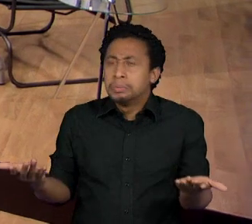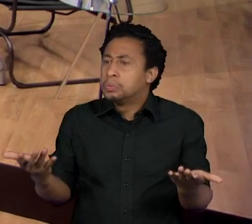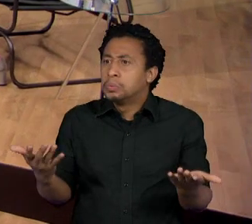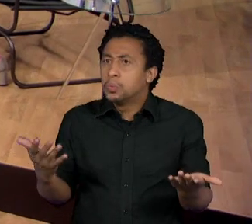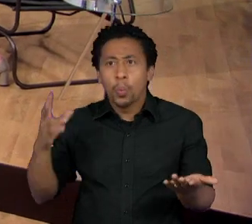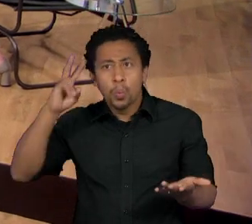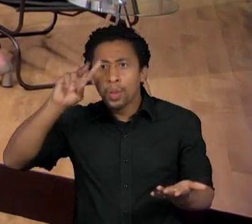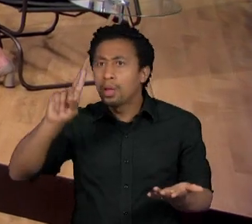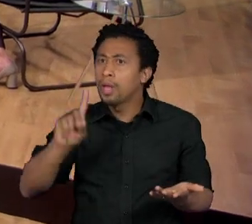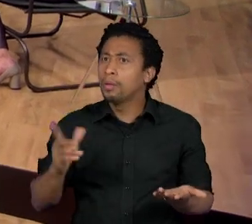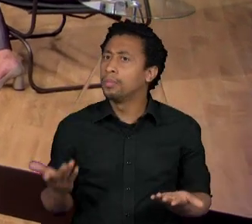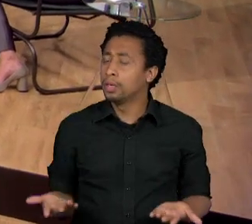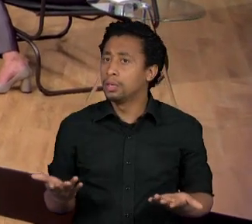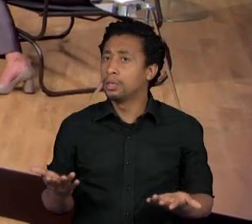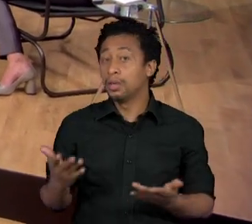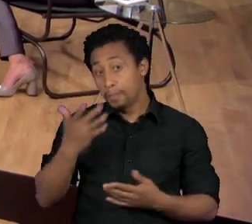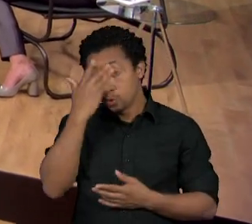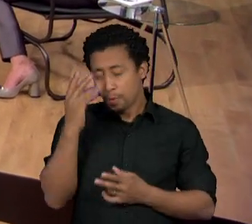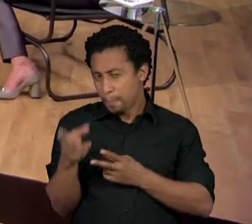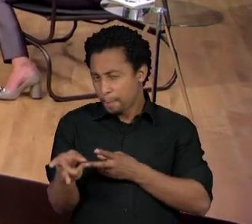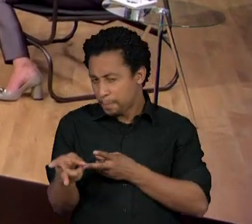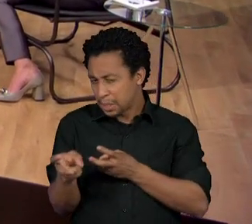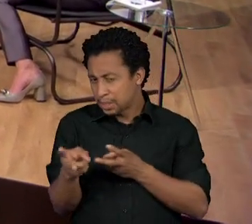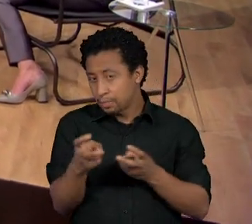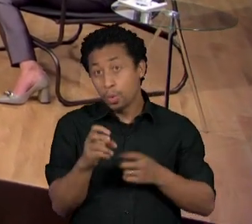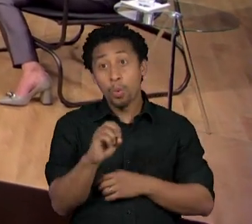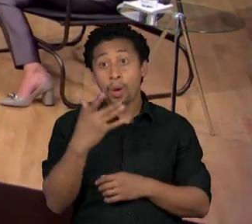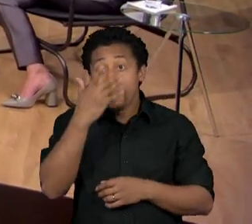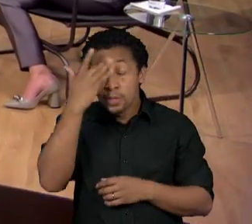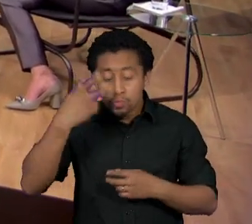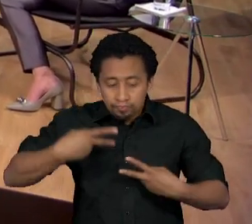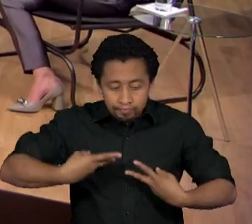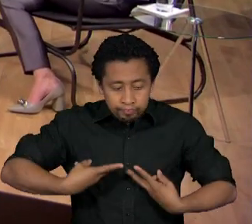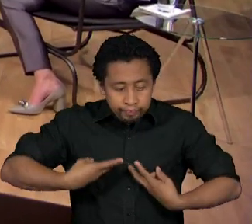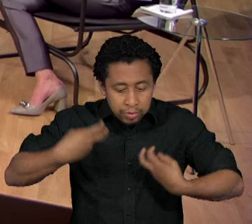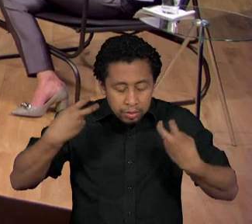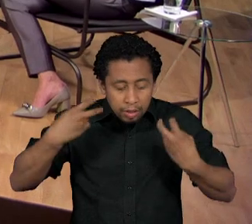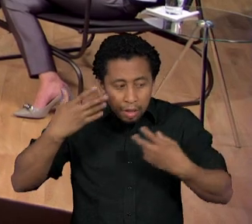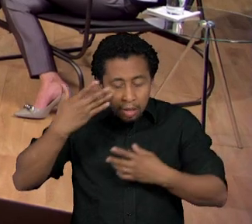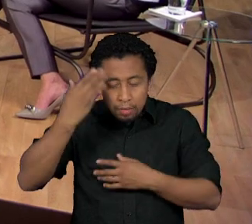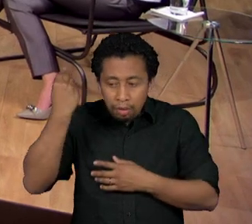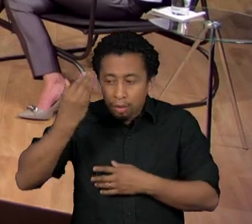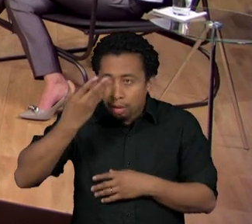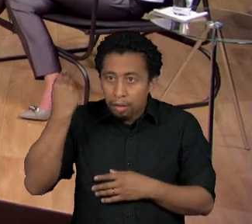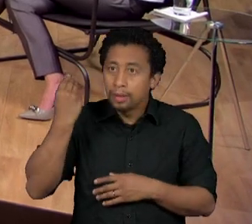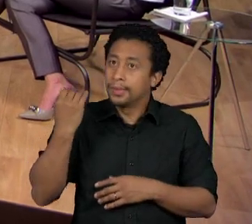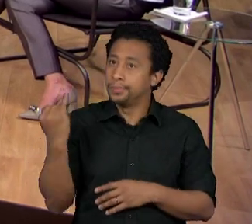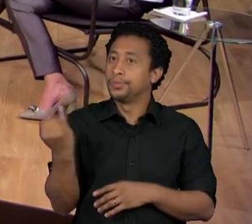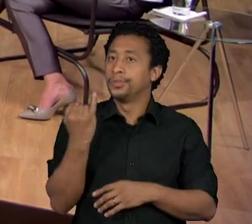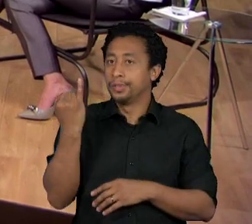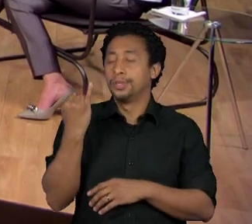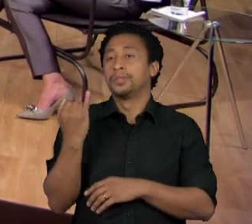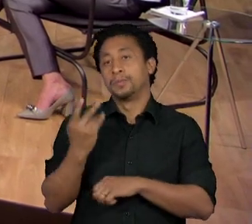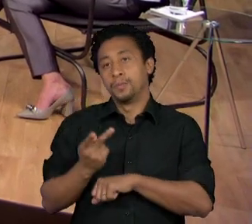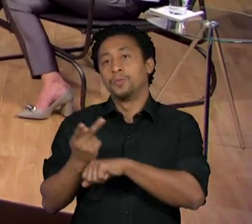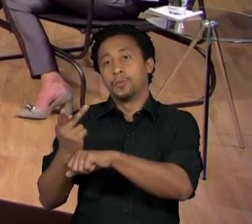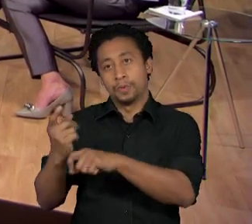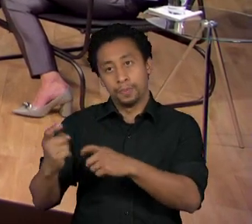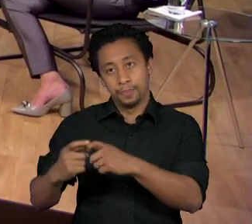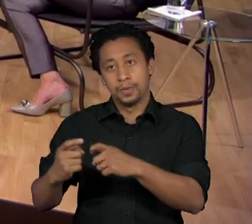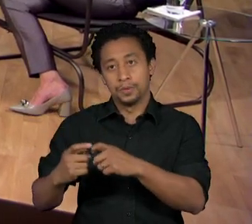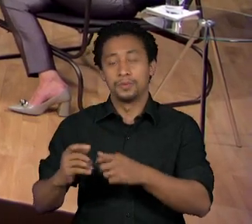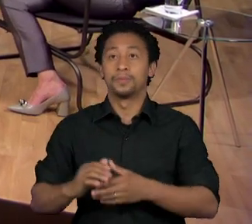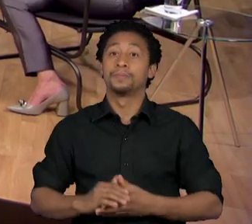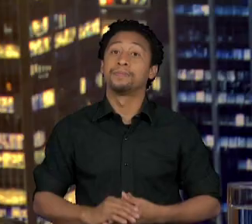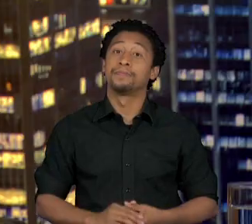notado pela família ou pelo próprio paciente, o paciente nota que está declinando, isso é sinal que deve sim buscar ajuda médica. Algum